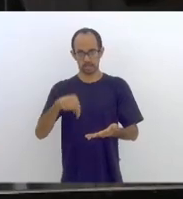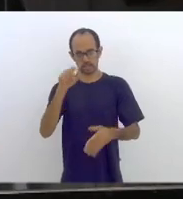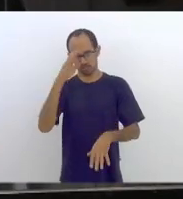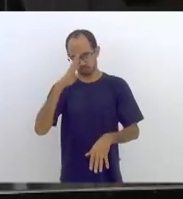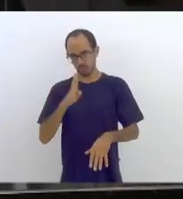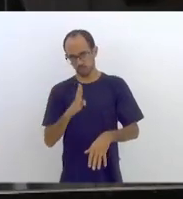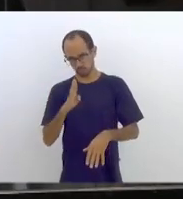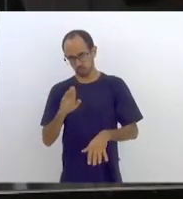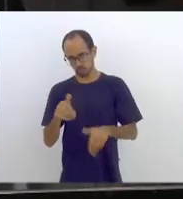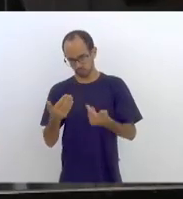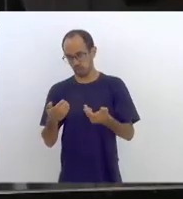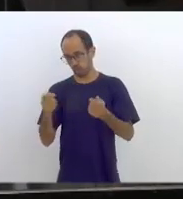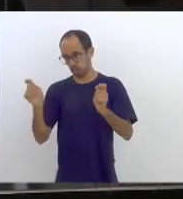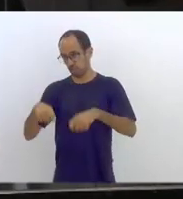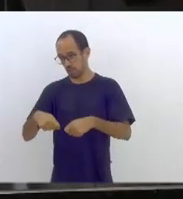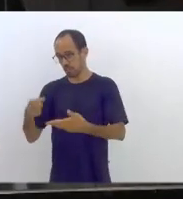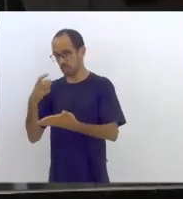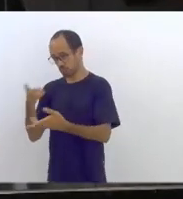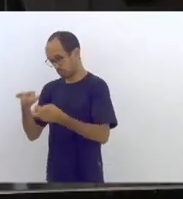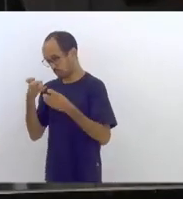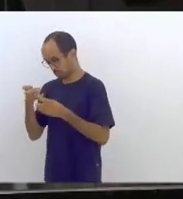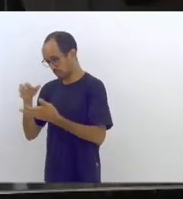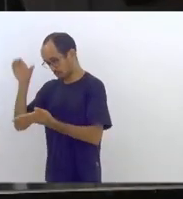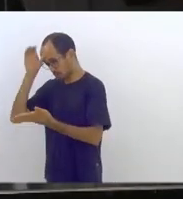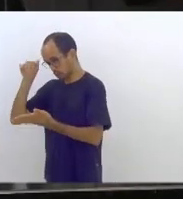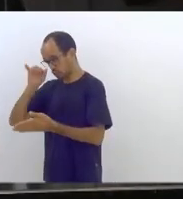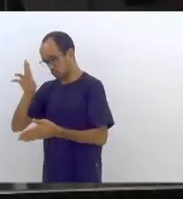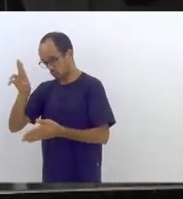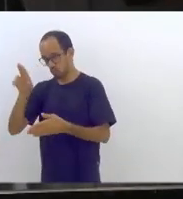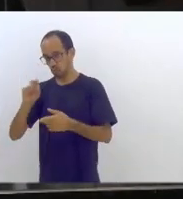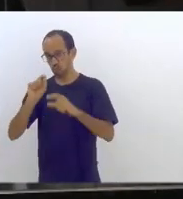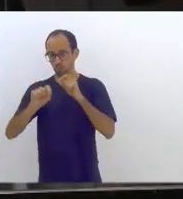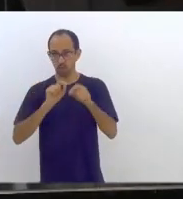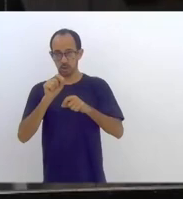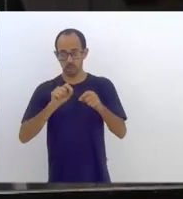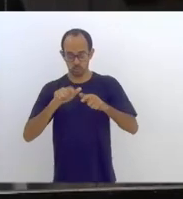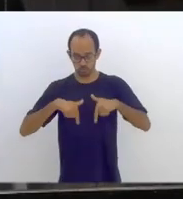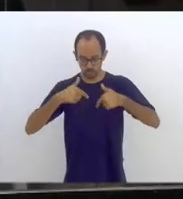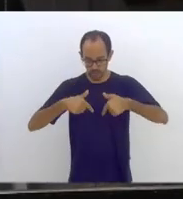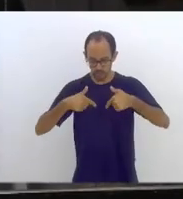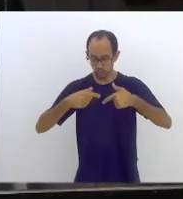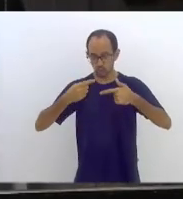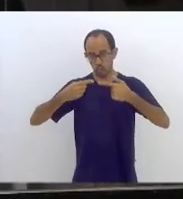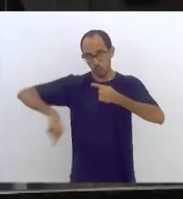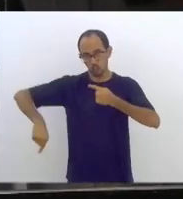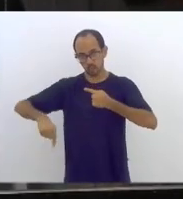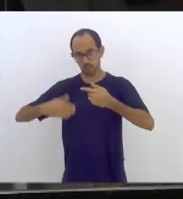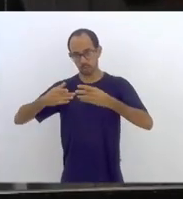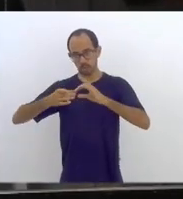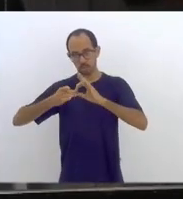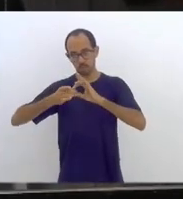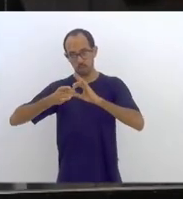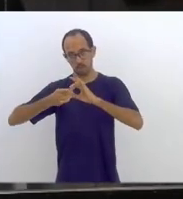Como podemos ver Deputado tia Ju os atos antes Democráticos são muitos